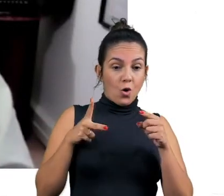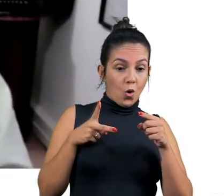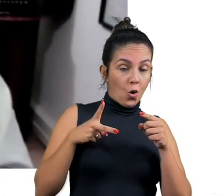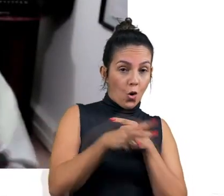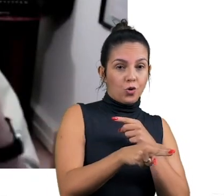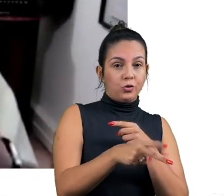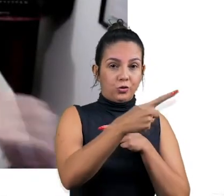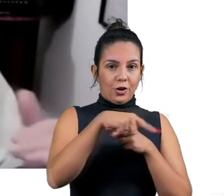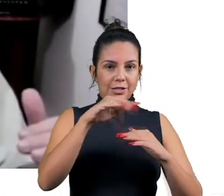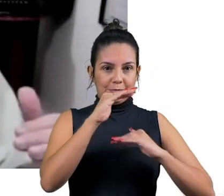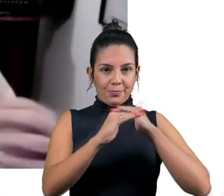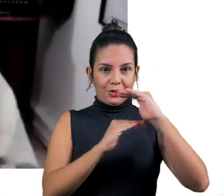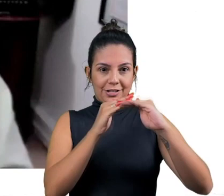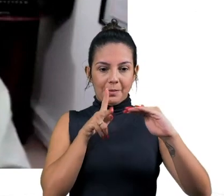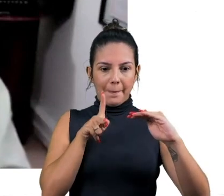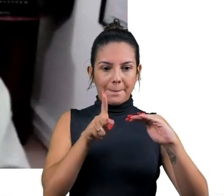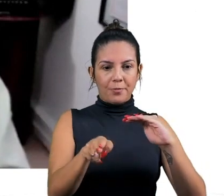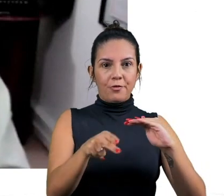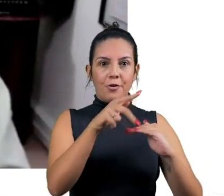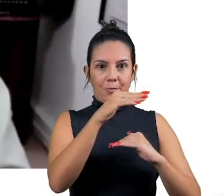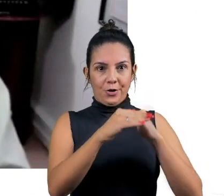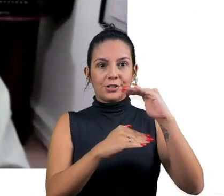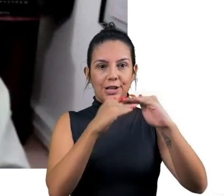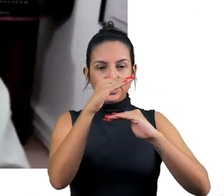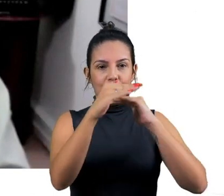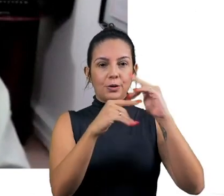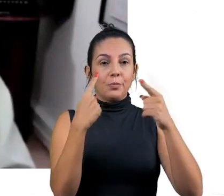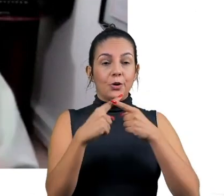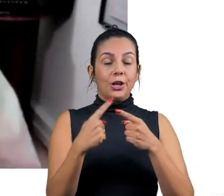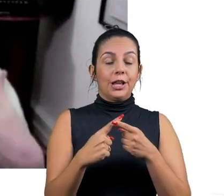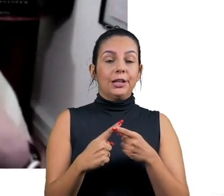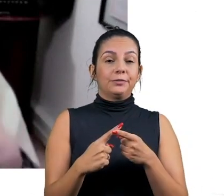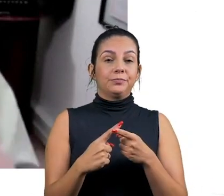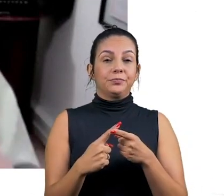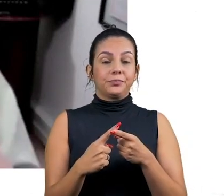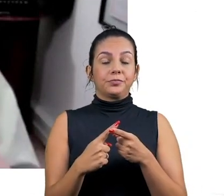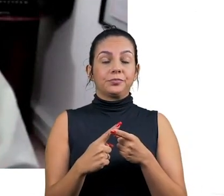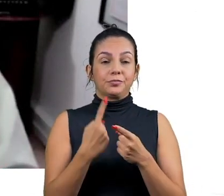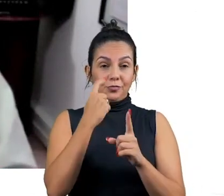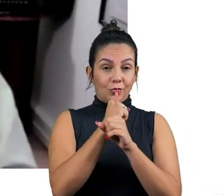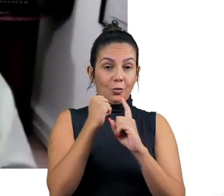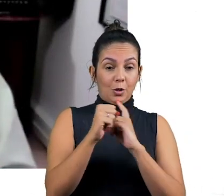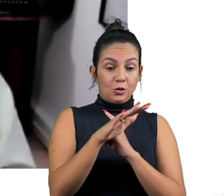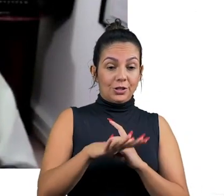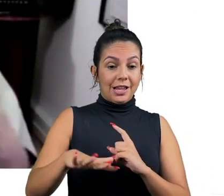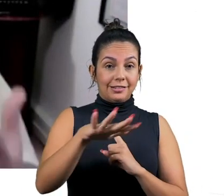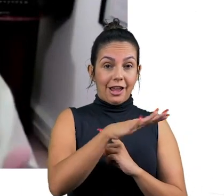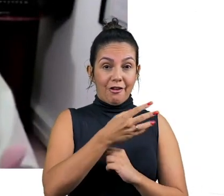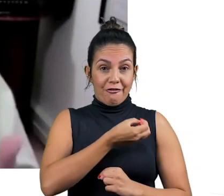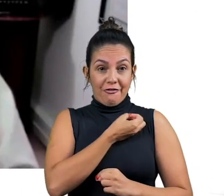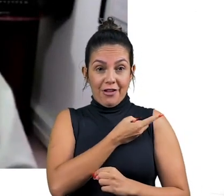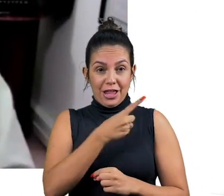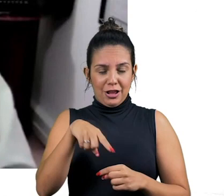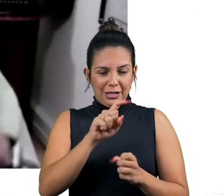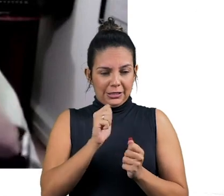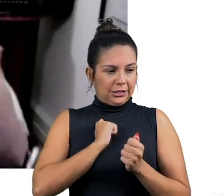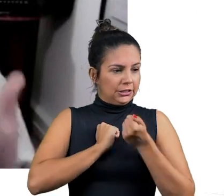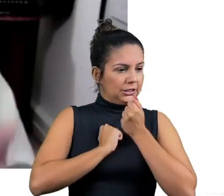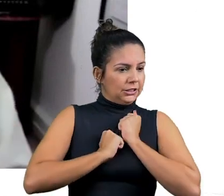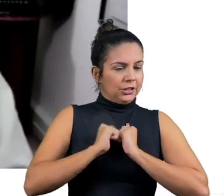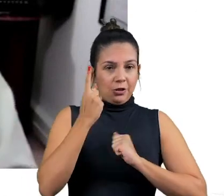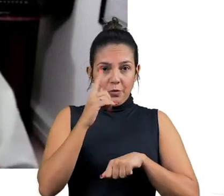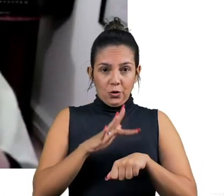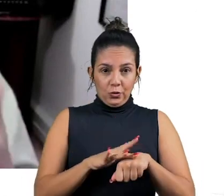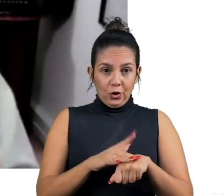radicalizada. Ela interrompeu esse processo, porque numa sociedade que está vivendo essa aflição de